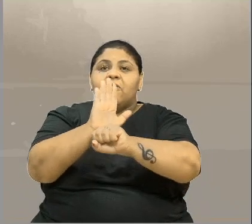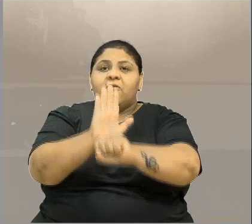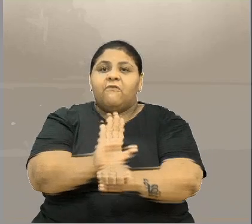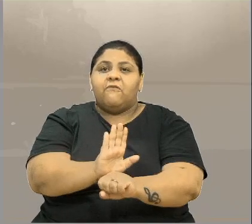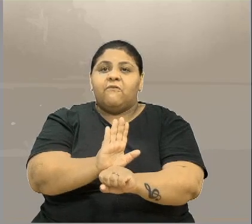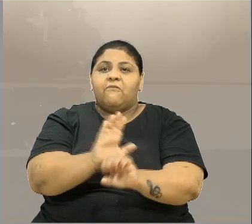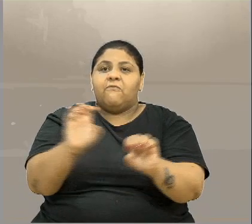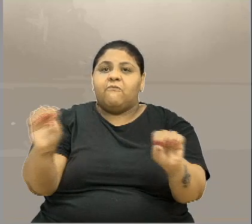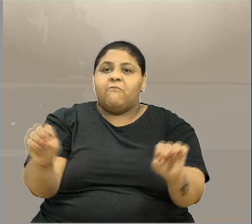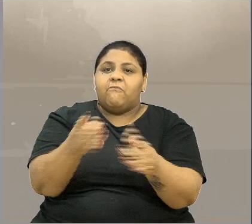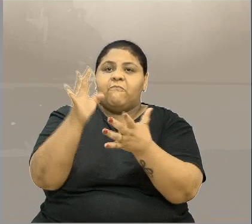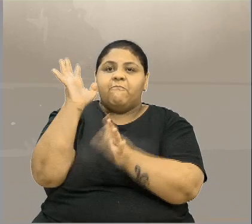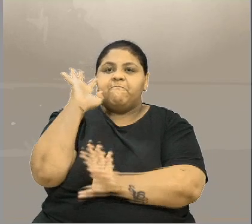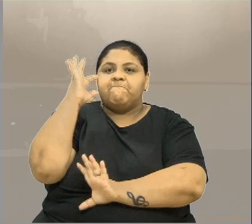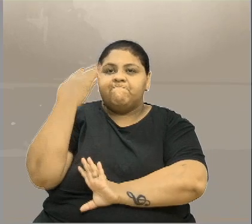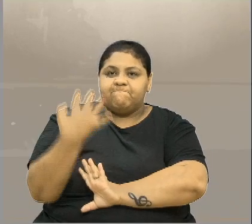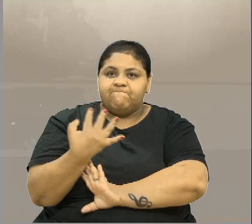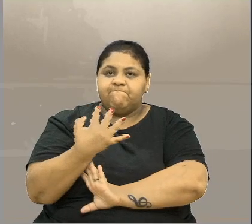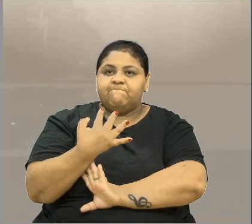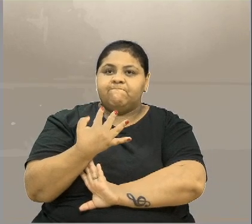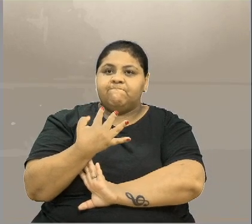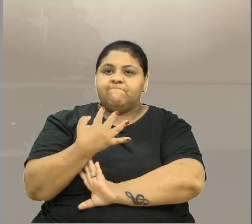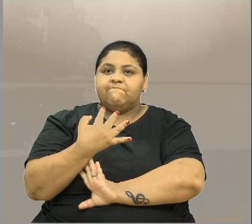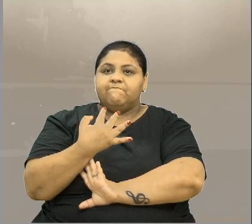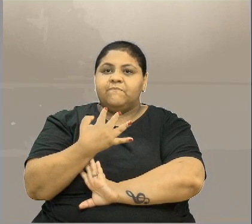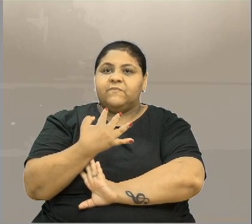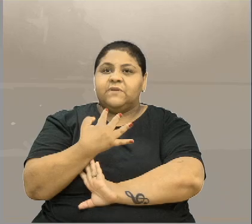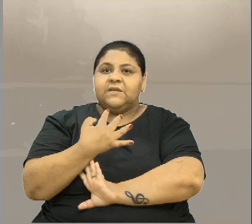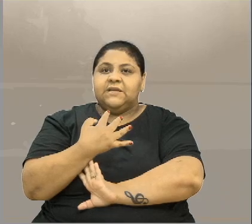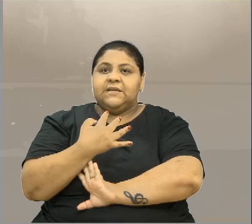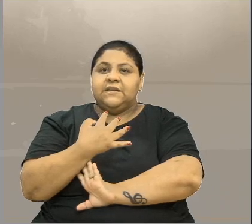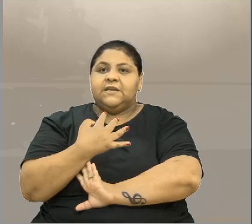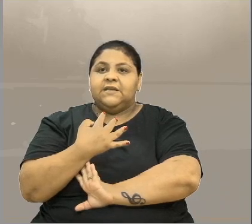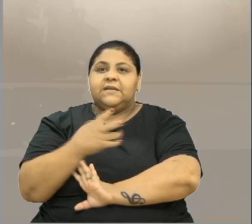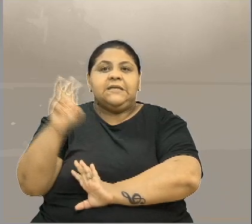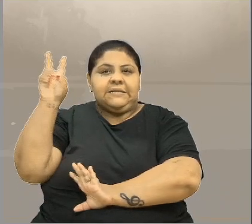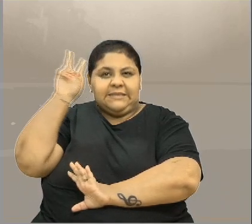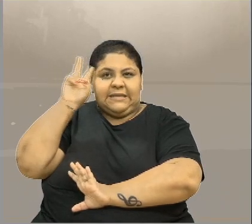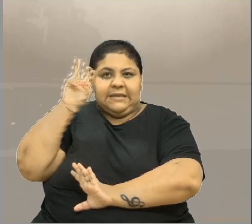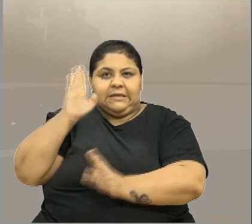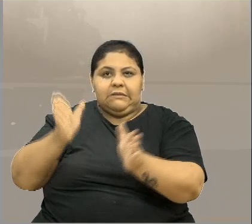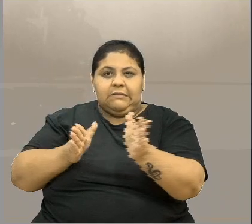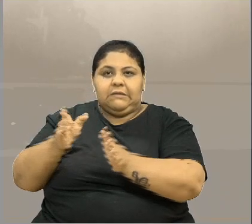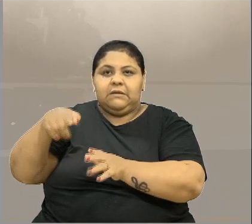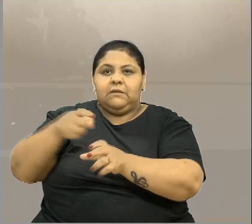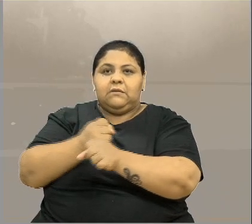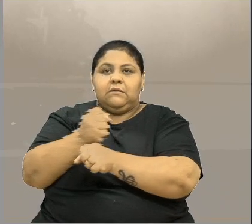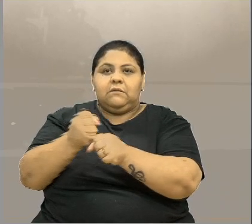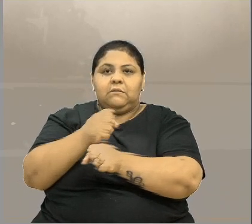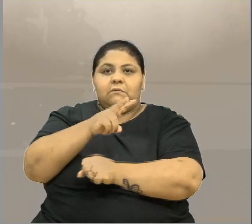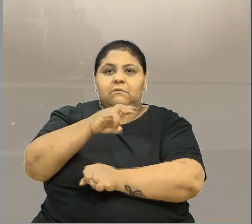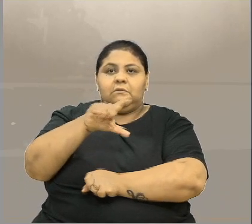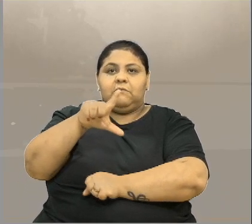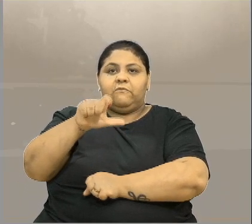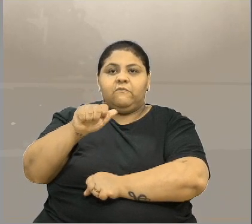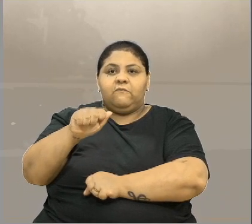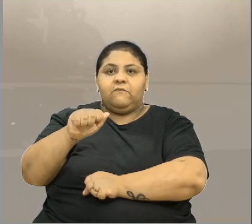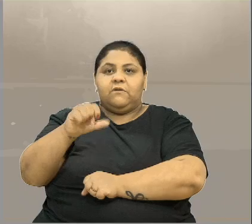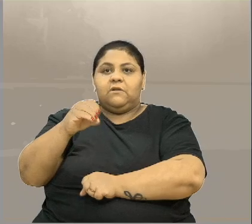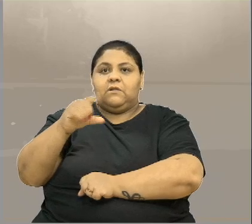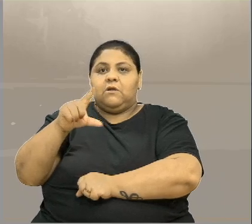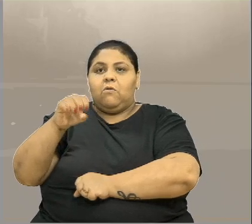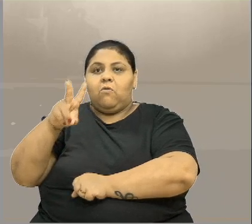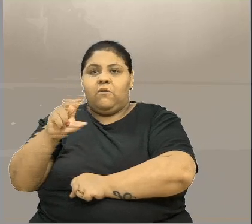esse evento aconteça. Na 5ª edição deste ano, estivemos em Vila Oliva pedalando por lugares